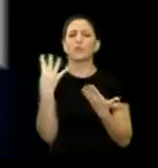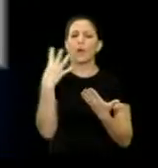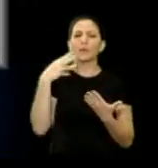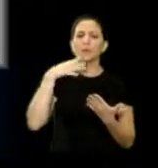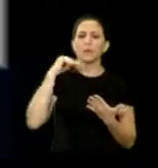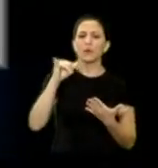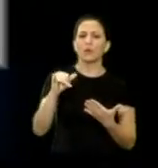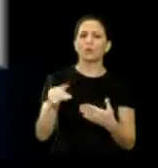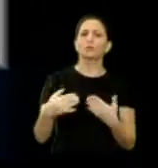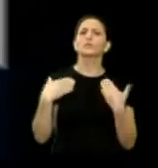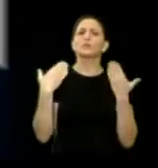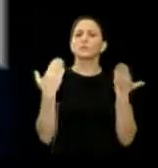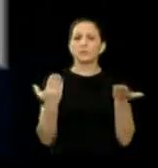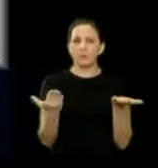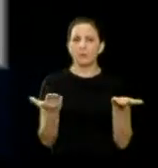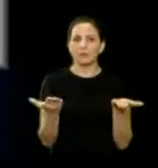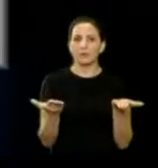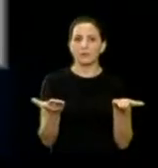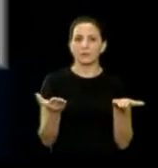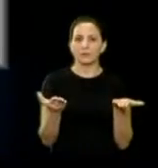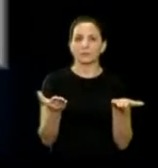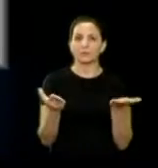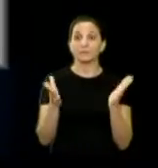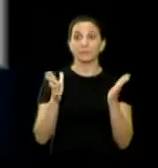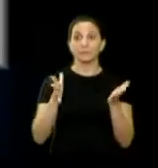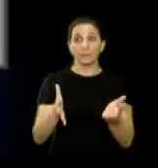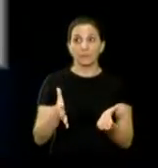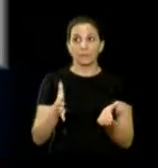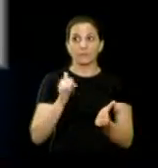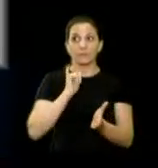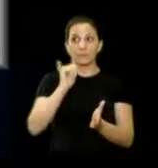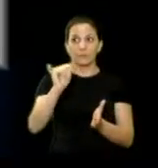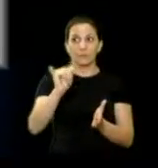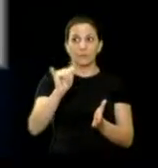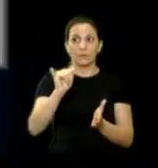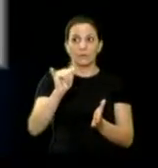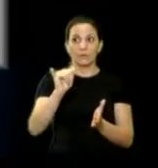reais? Então, agora eu quero aqui dizer para vocês.